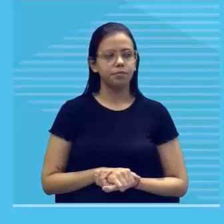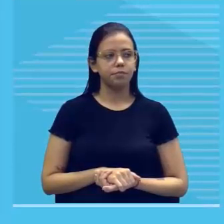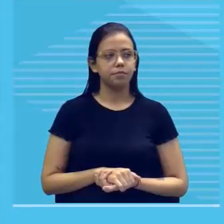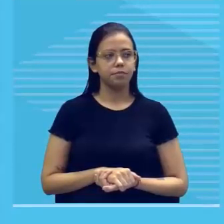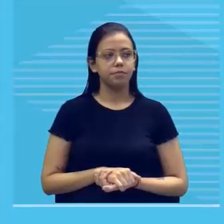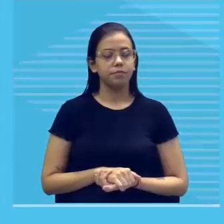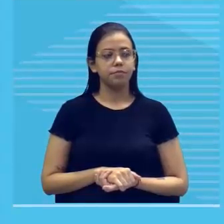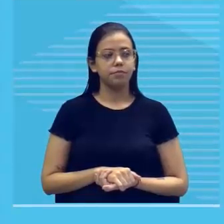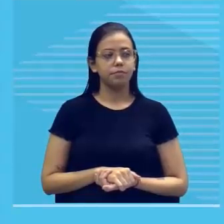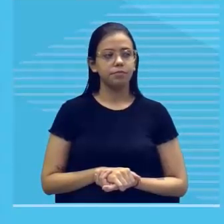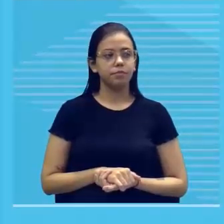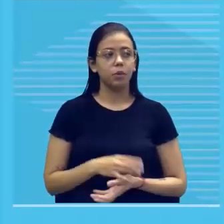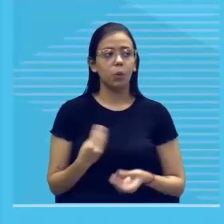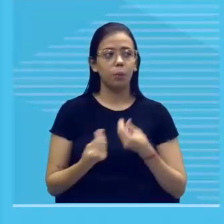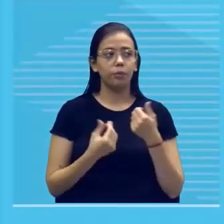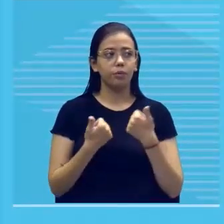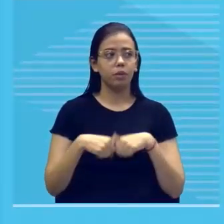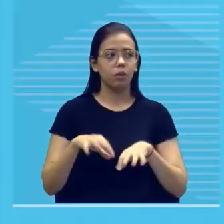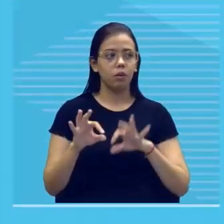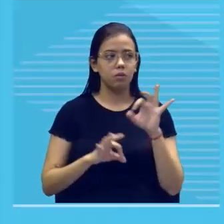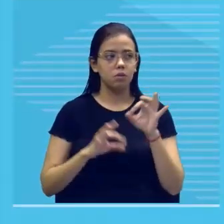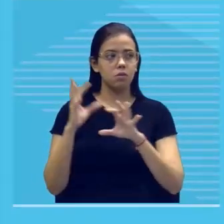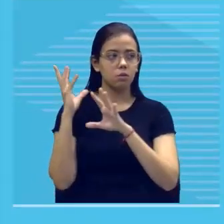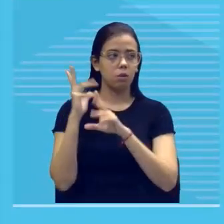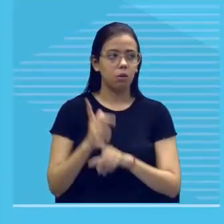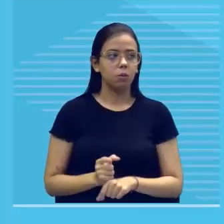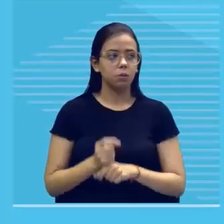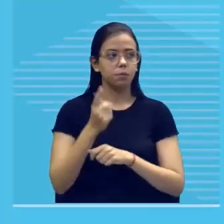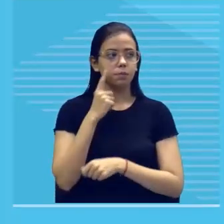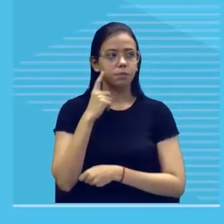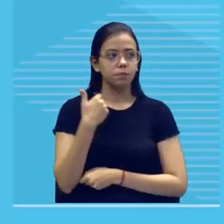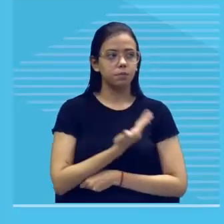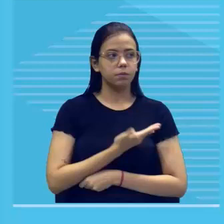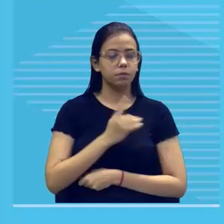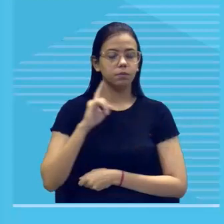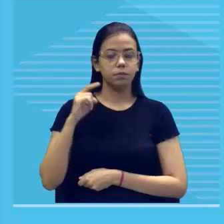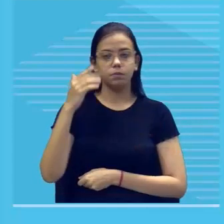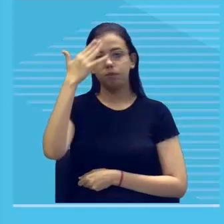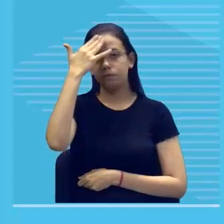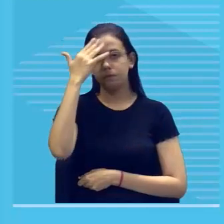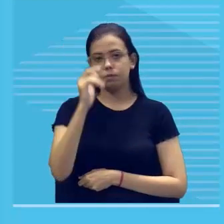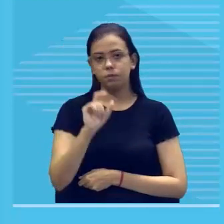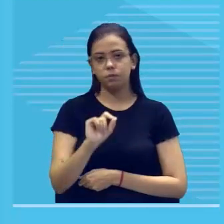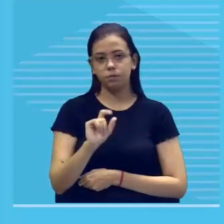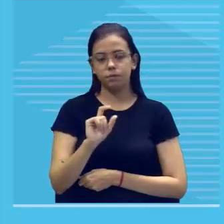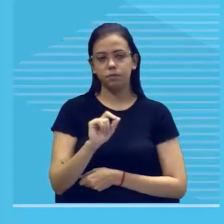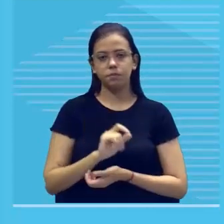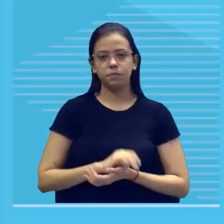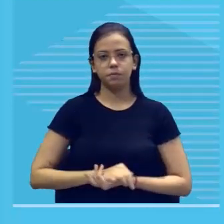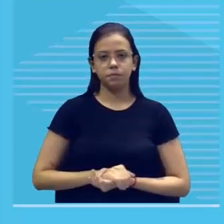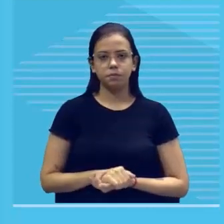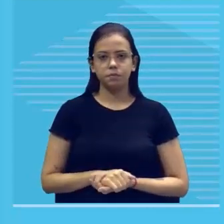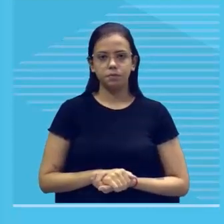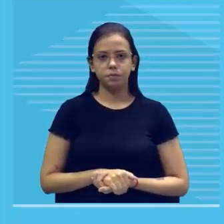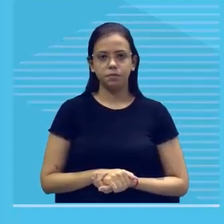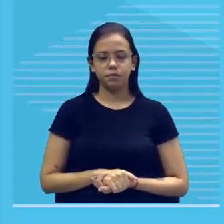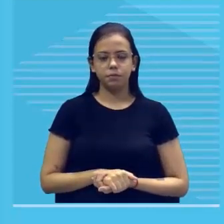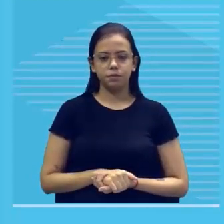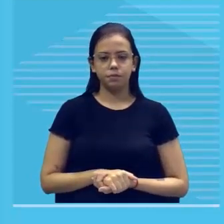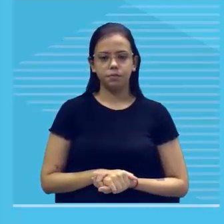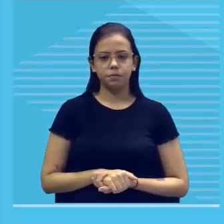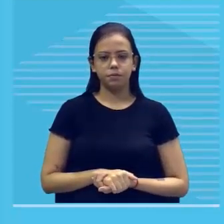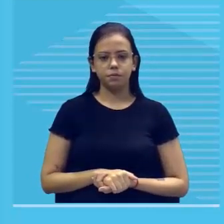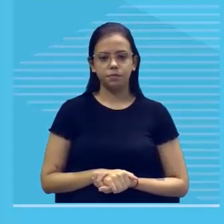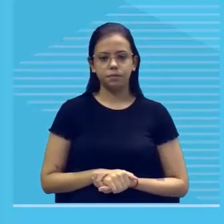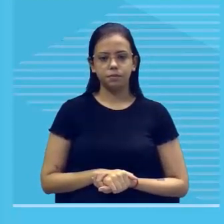e como é que fica armação de Taió a gente sabe que ei e é